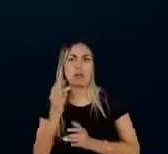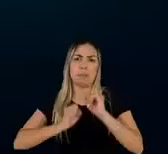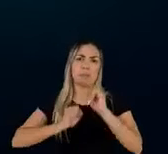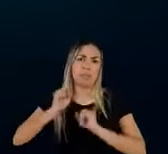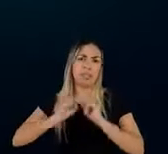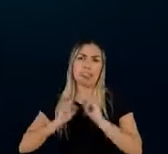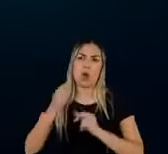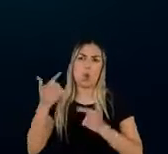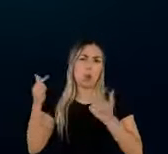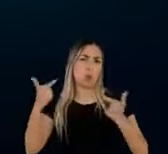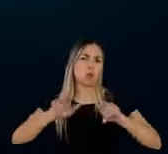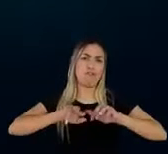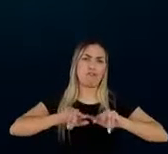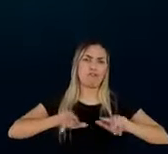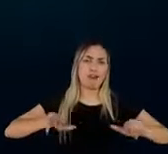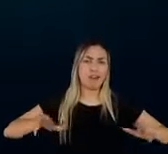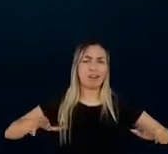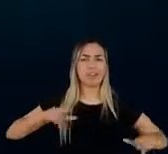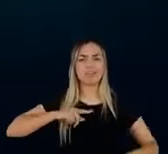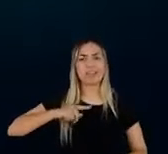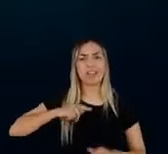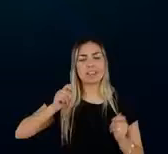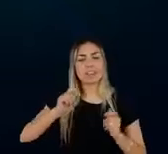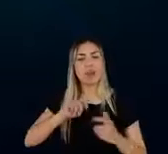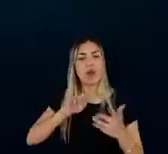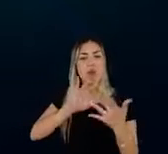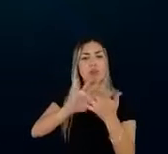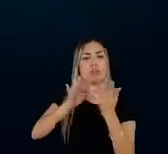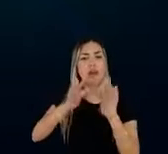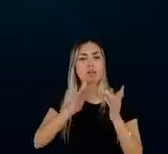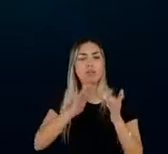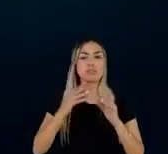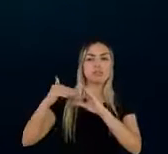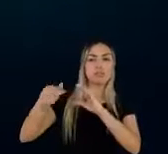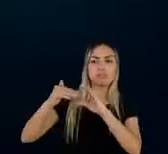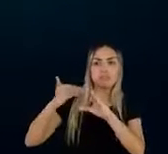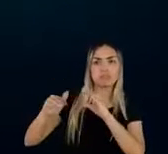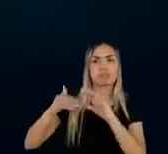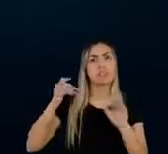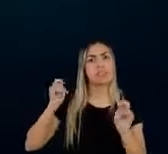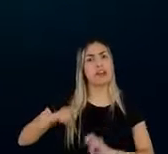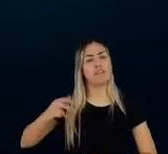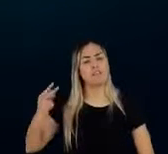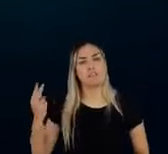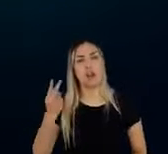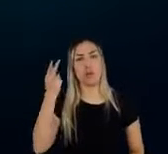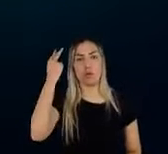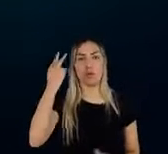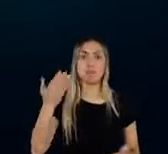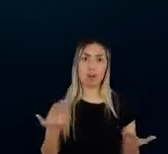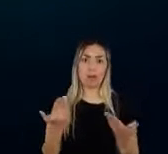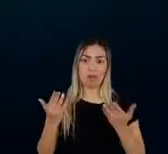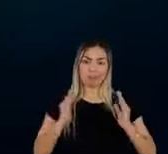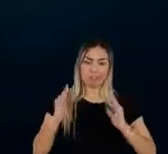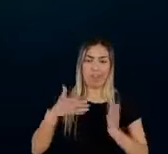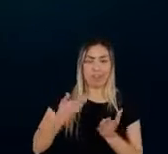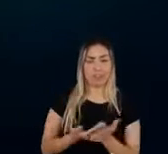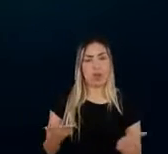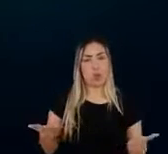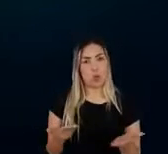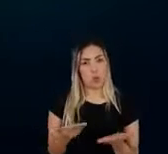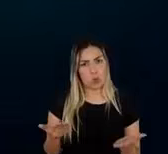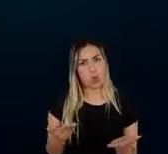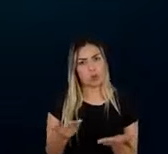que conectam gente né o valor que isso gera Então essa é uma fase que a gente ainda está nela conectar